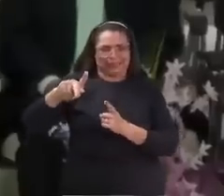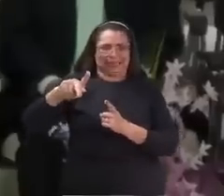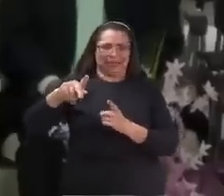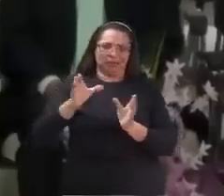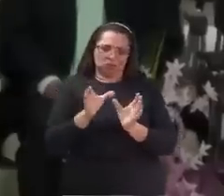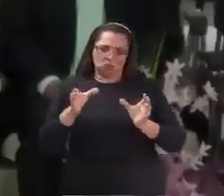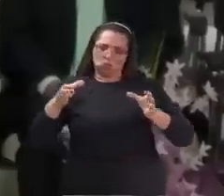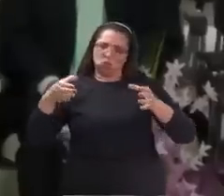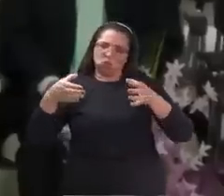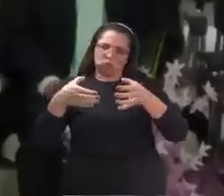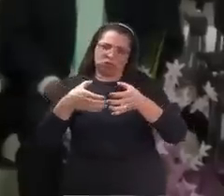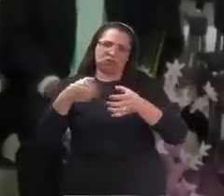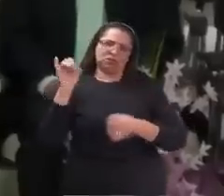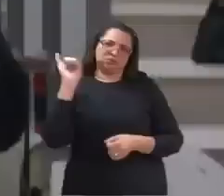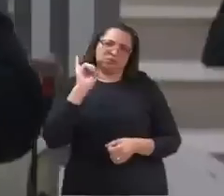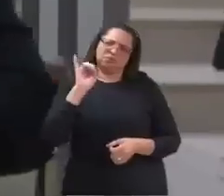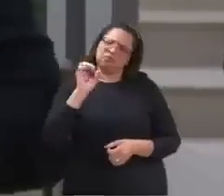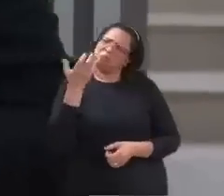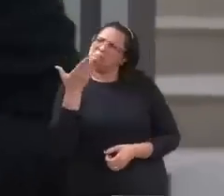mulheres.